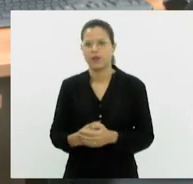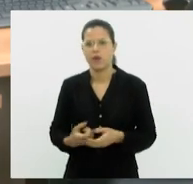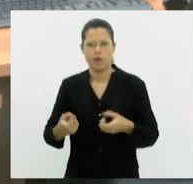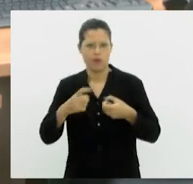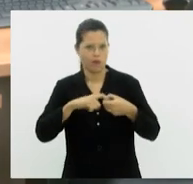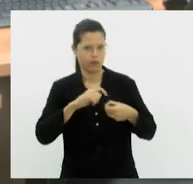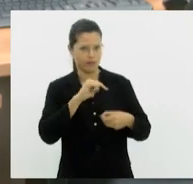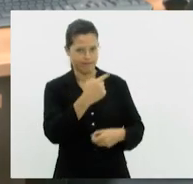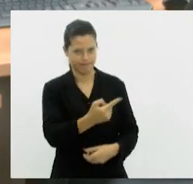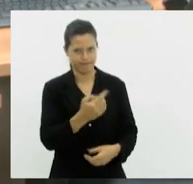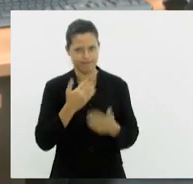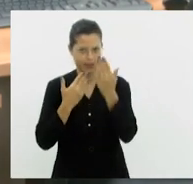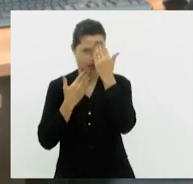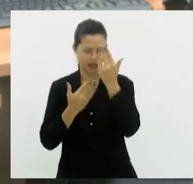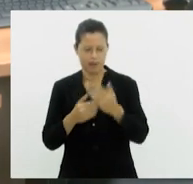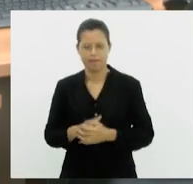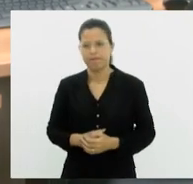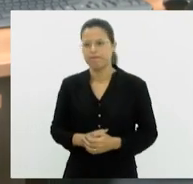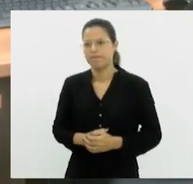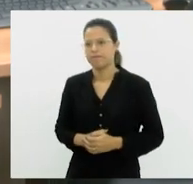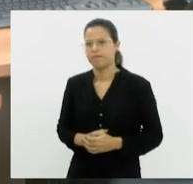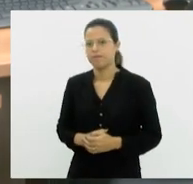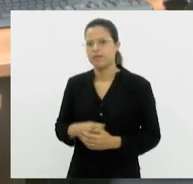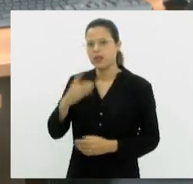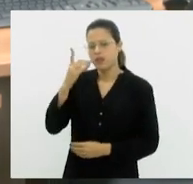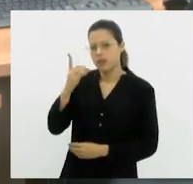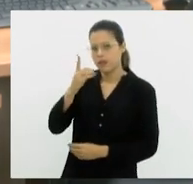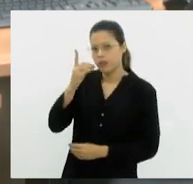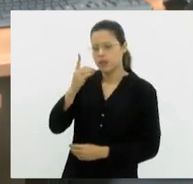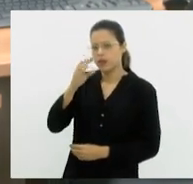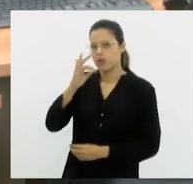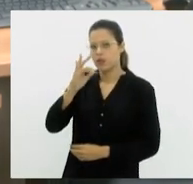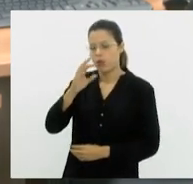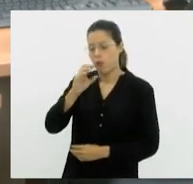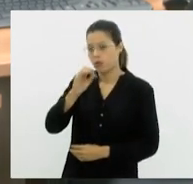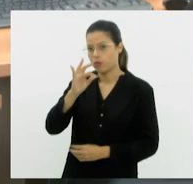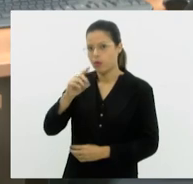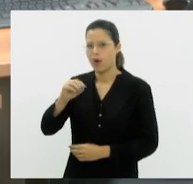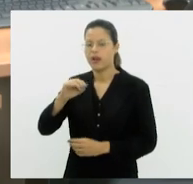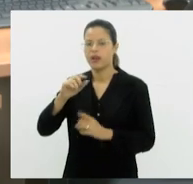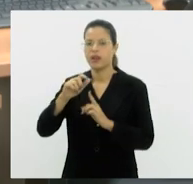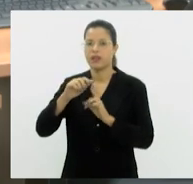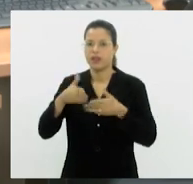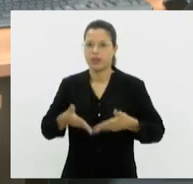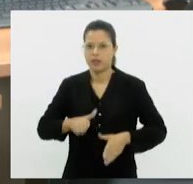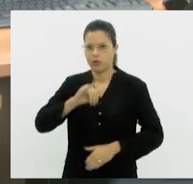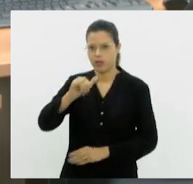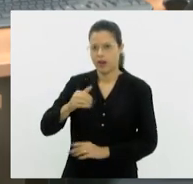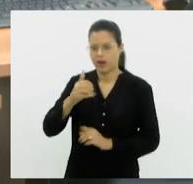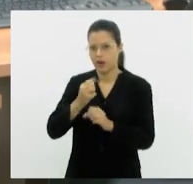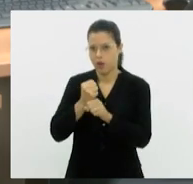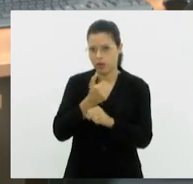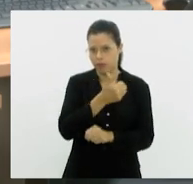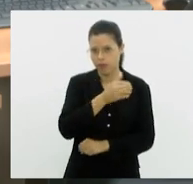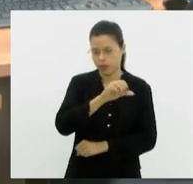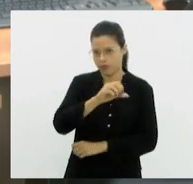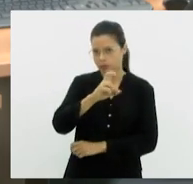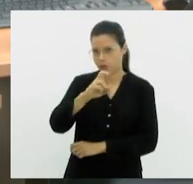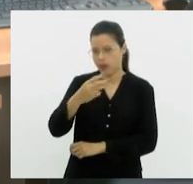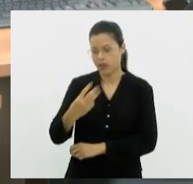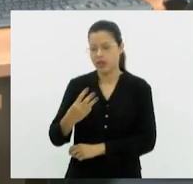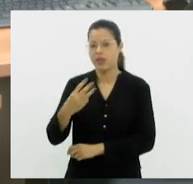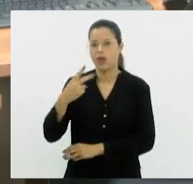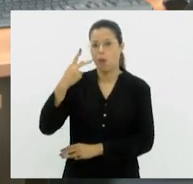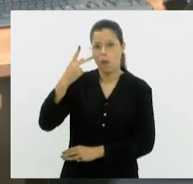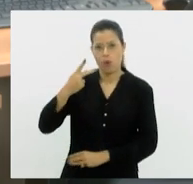pouquinho. Obrigado. O deputado Otone de Paula Pai nasceu em janeiro de 1953. Além de político, ele sempre teve